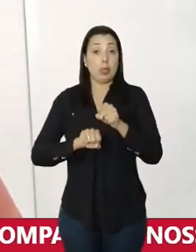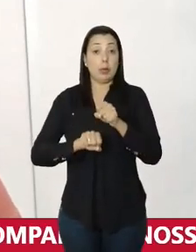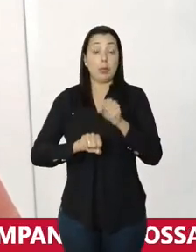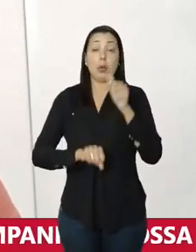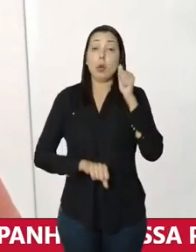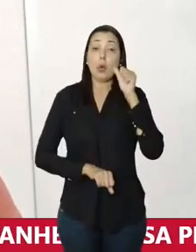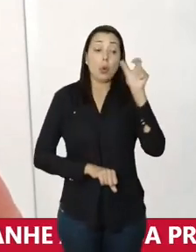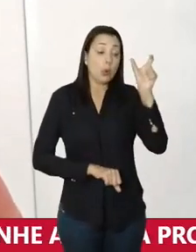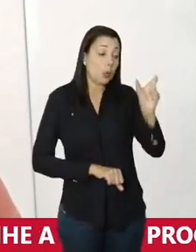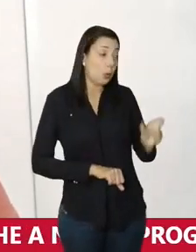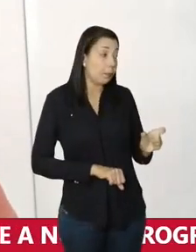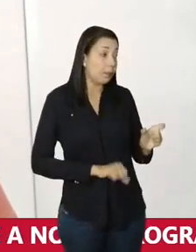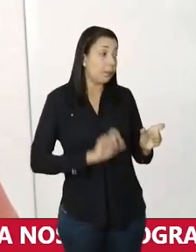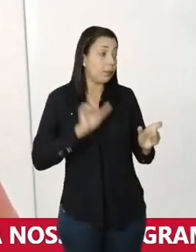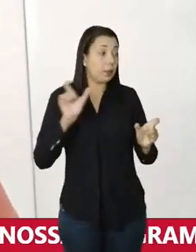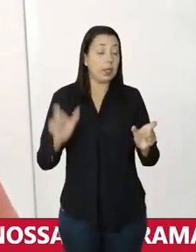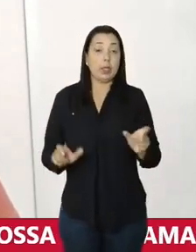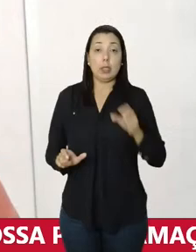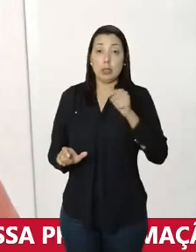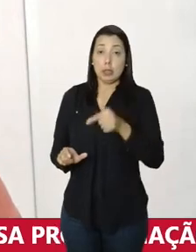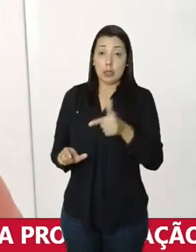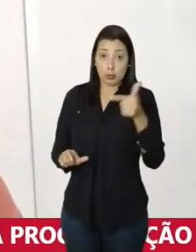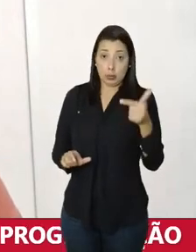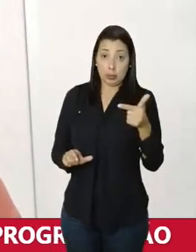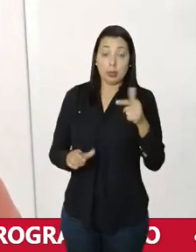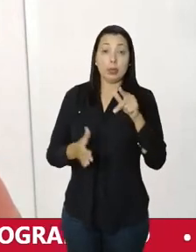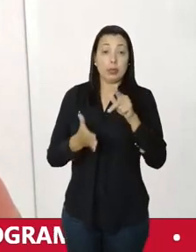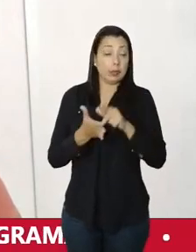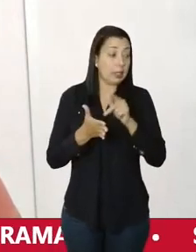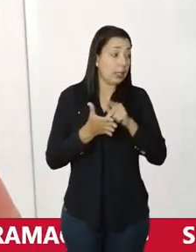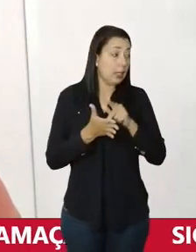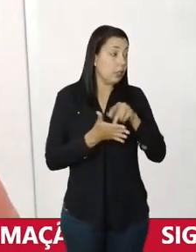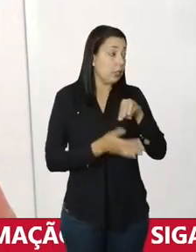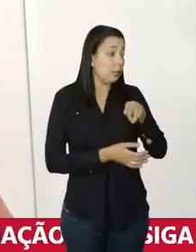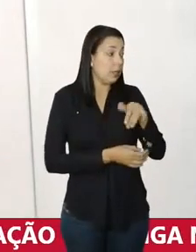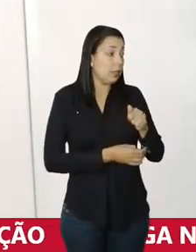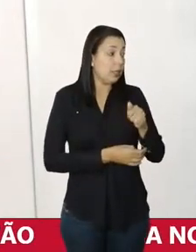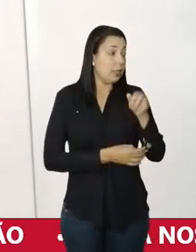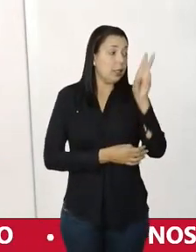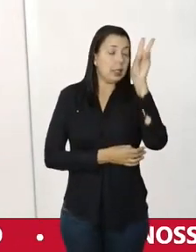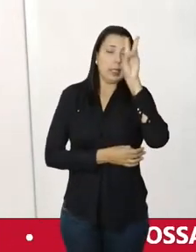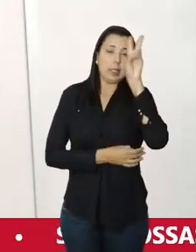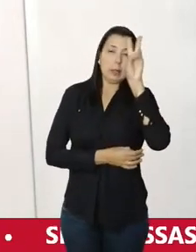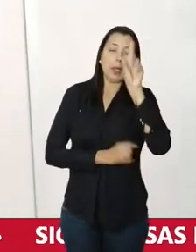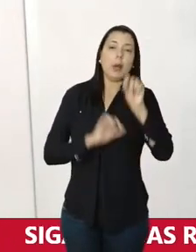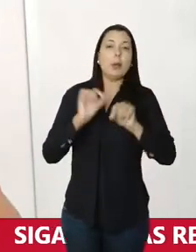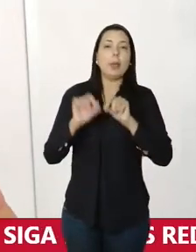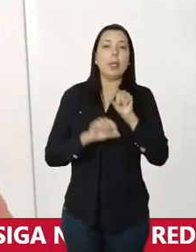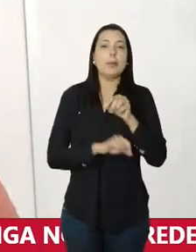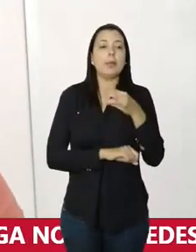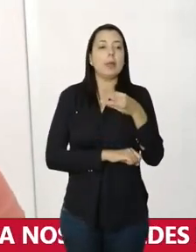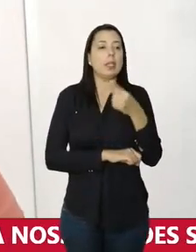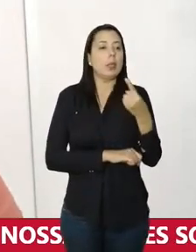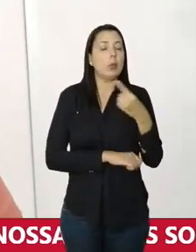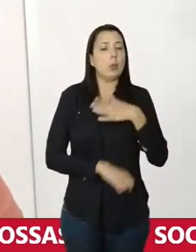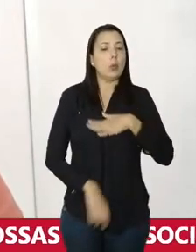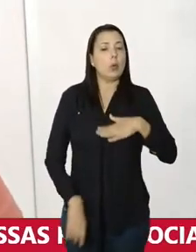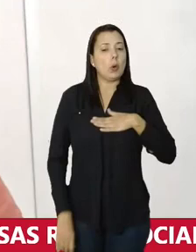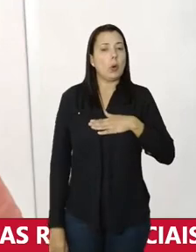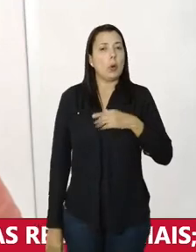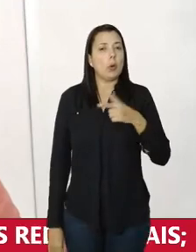Elas por Elas. Segundo, na verdade, Mariana, relembrar 31 de agosto